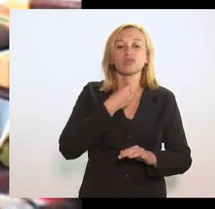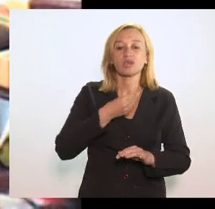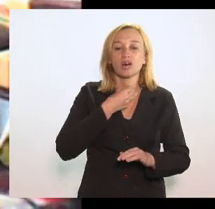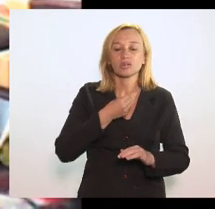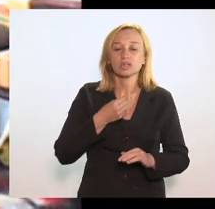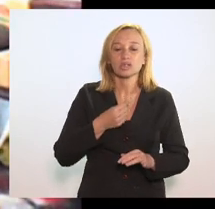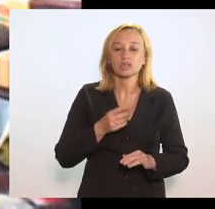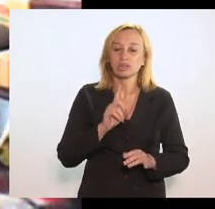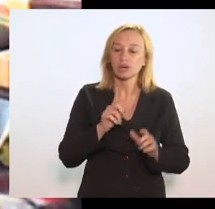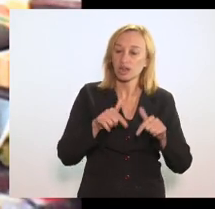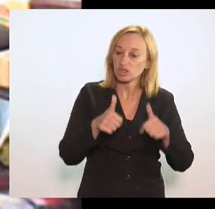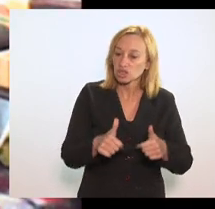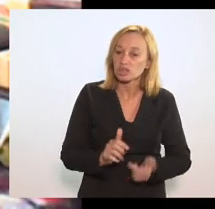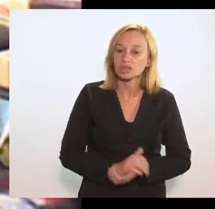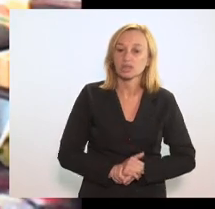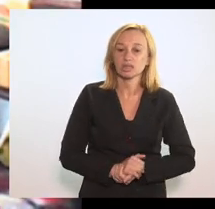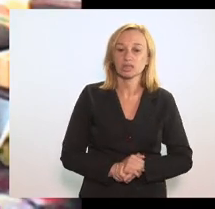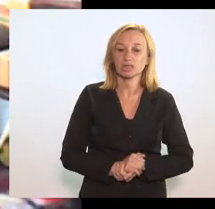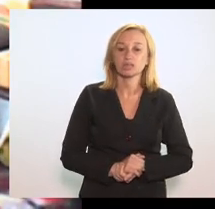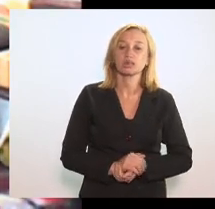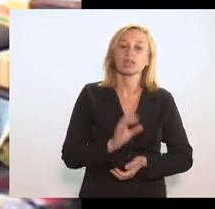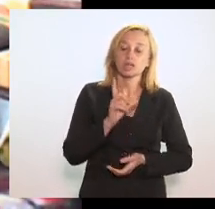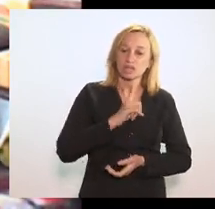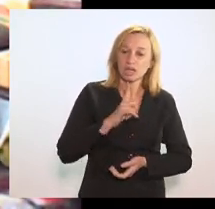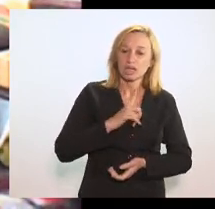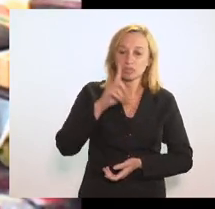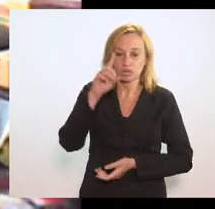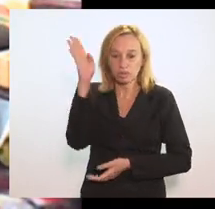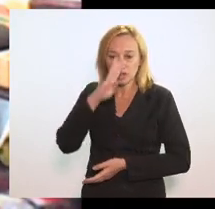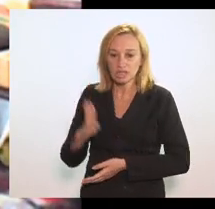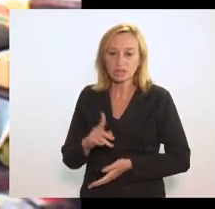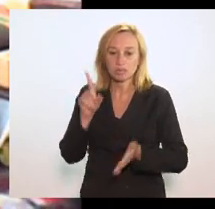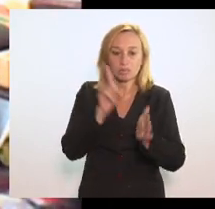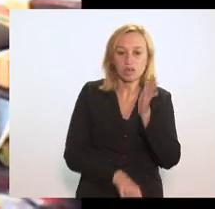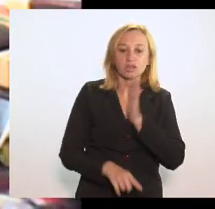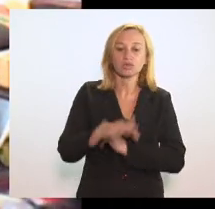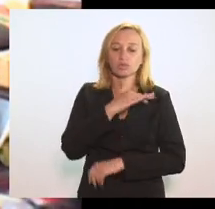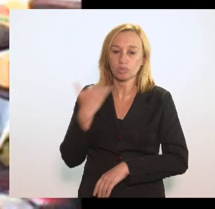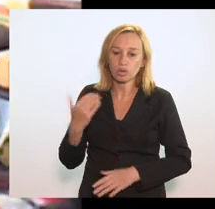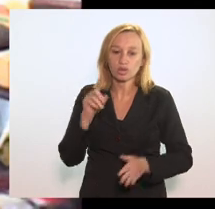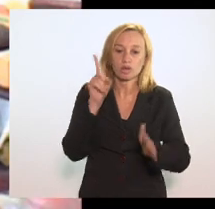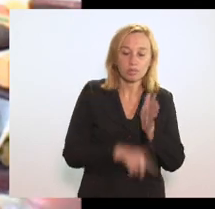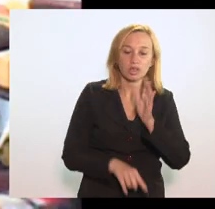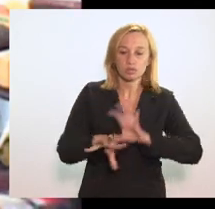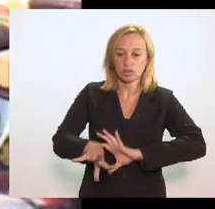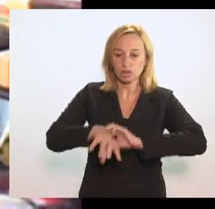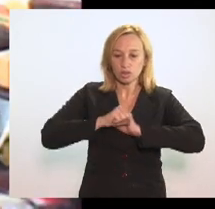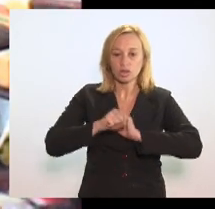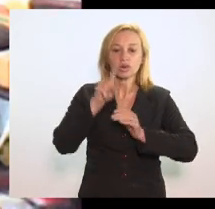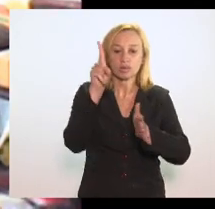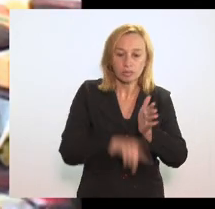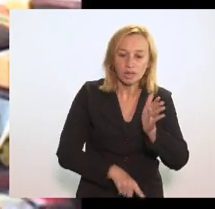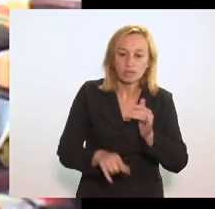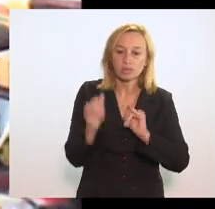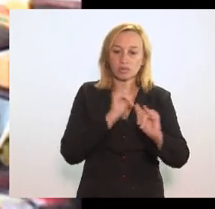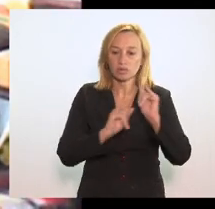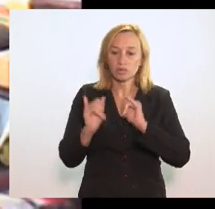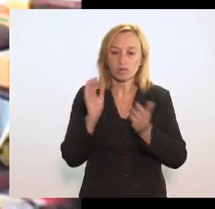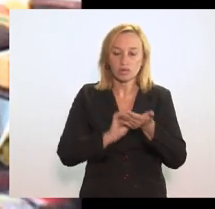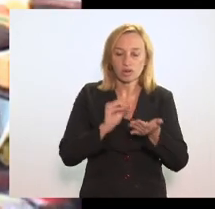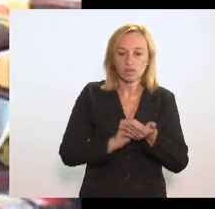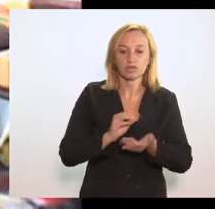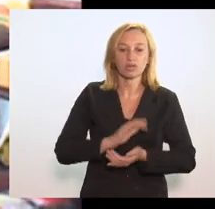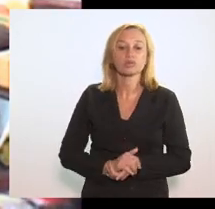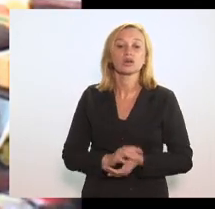isso, certamente hoje teríamos no Brasil menos mortes, menos gente contagiada, menos desinformação e, por